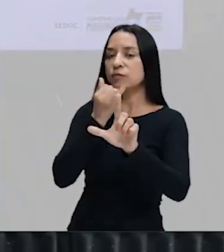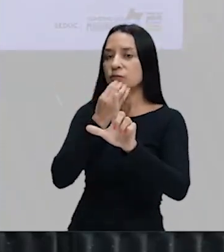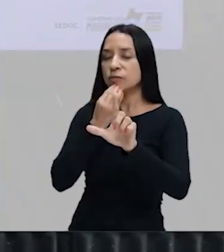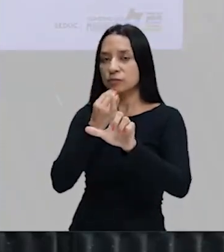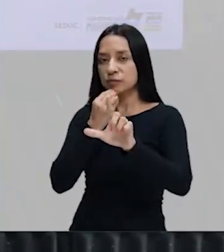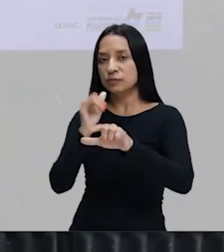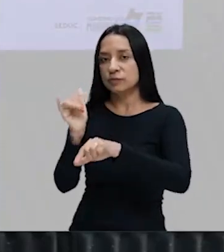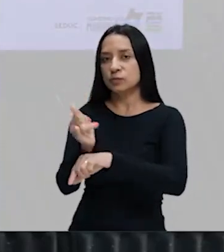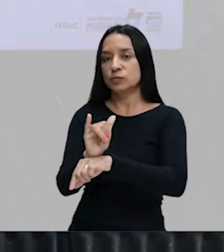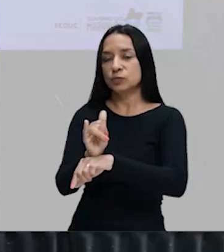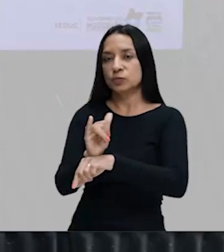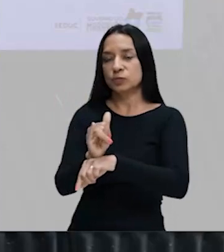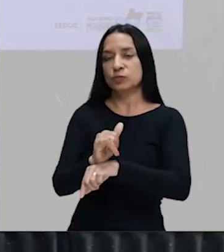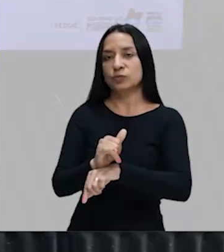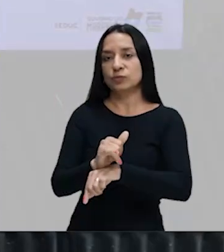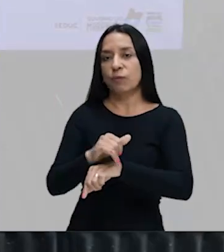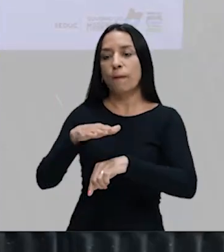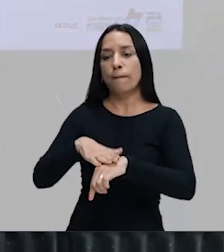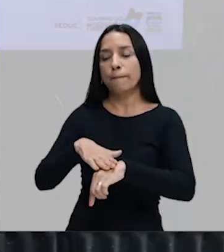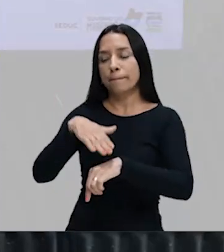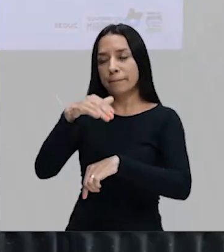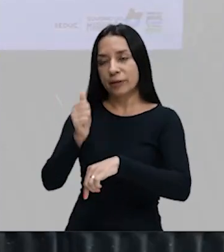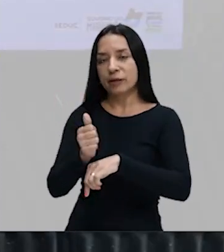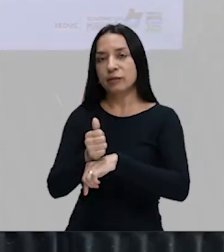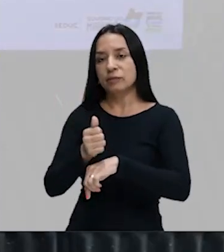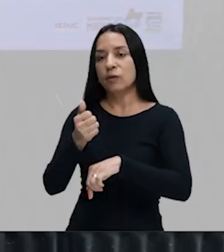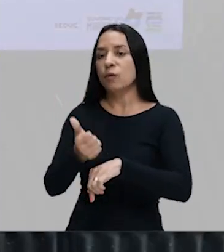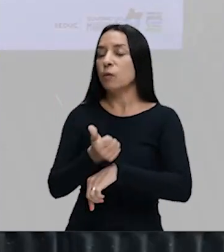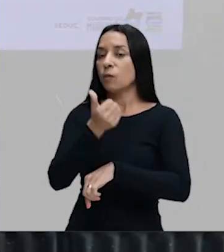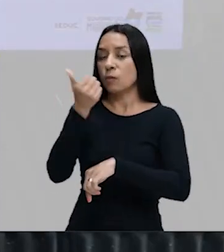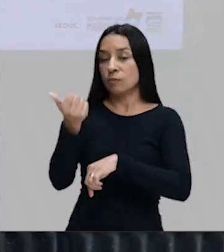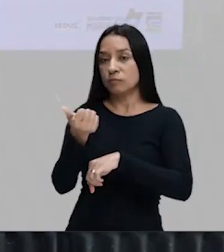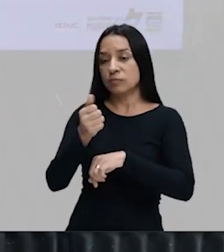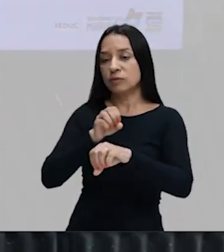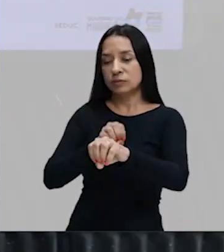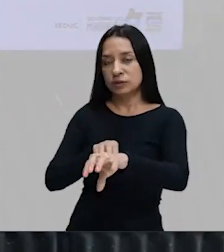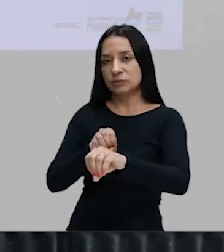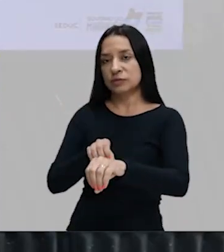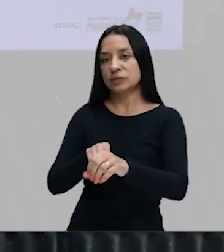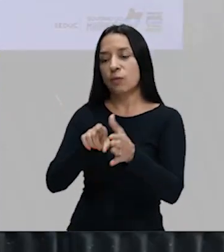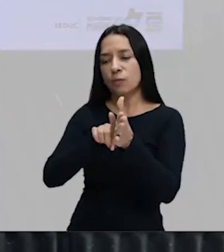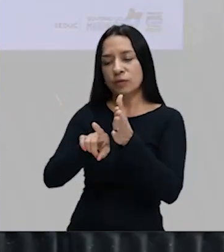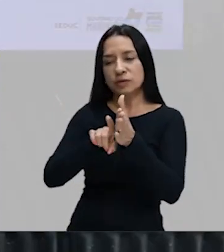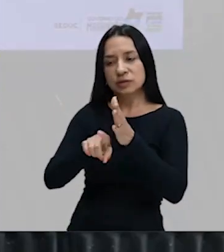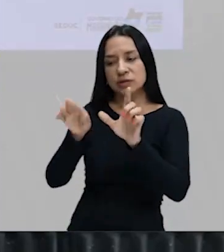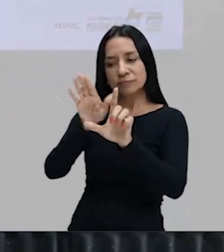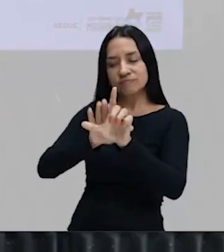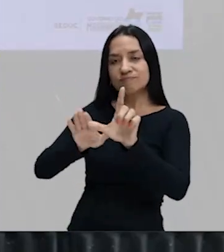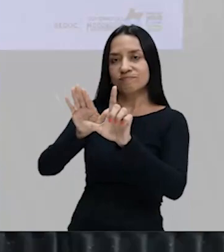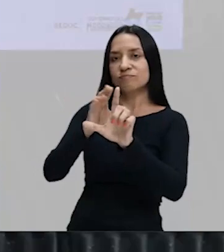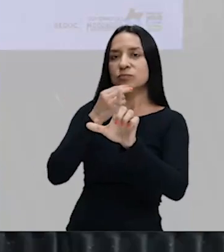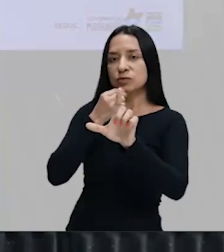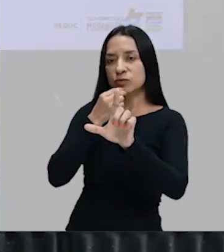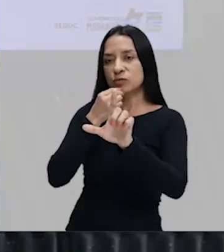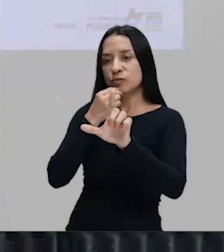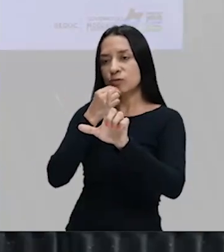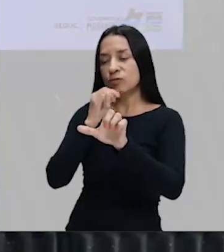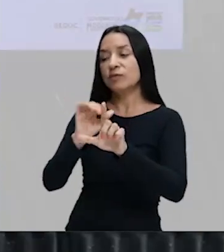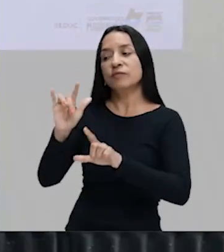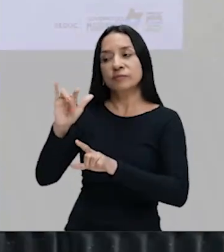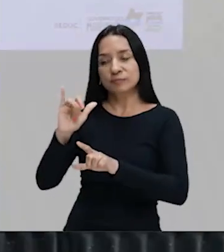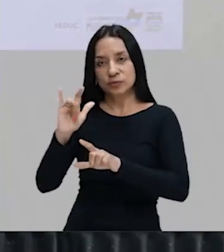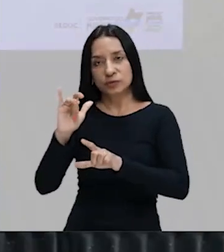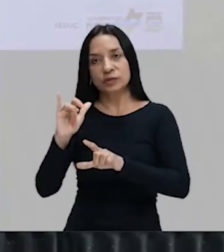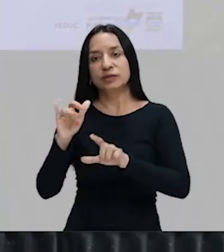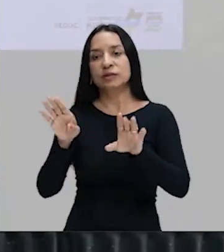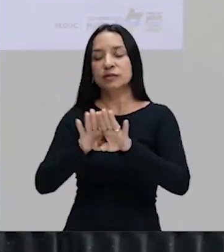até vocês aí o melhor da educação. Então, dá uma investigada aqui na nossa plataforma, vai no nosso Instagram, vê aí no YouTube